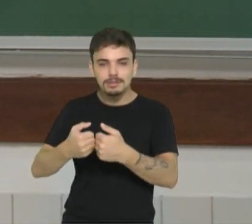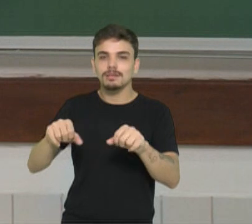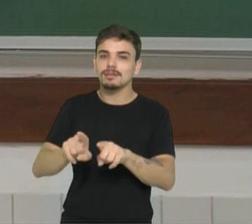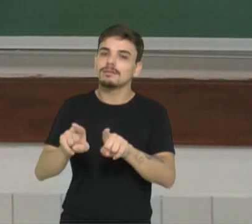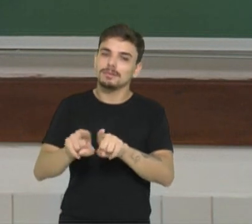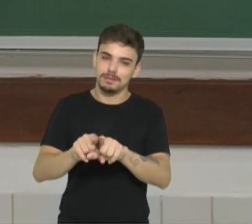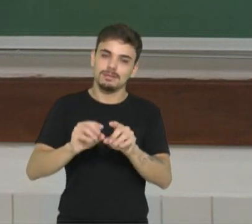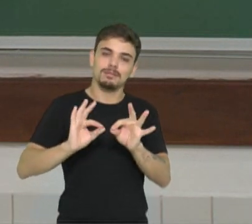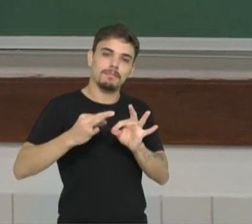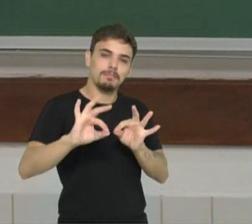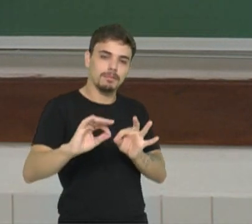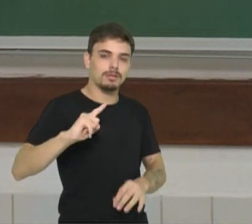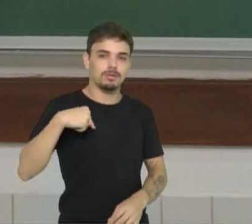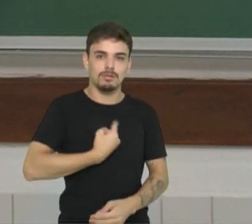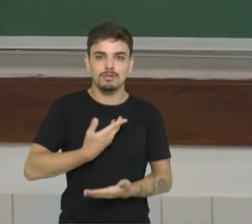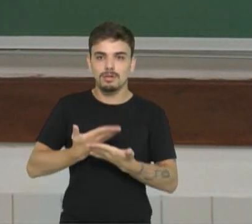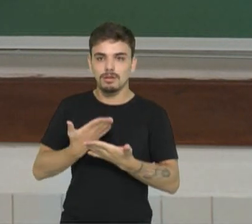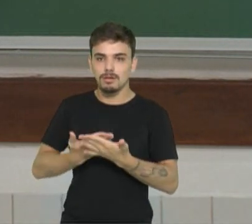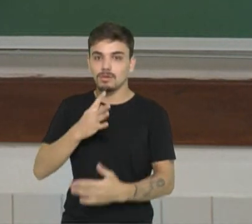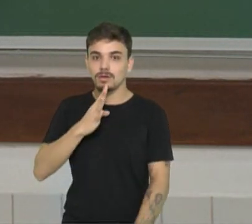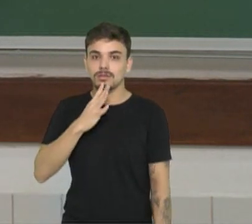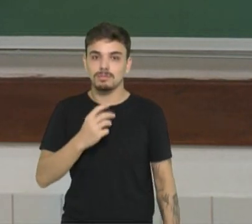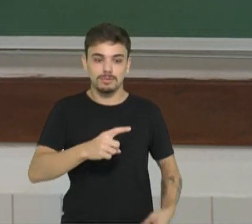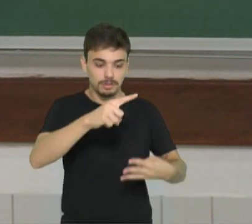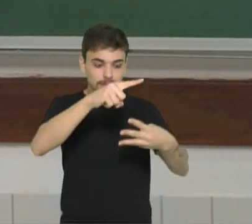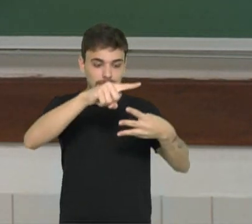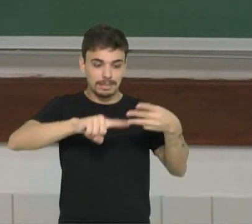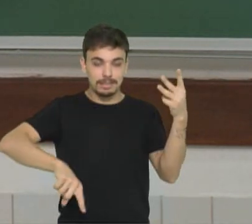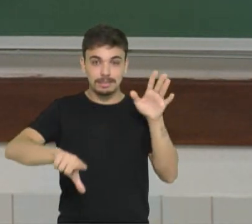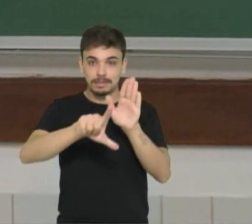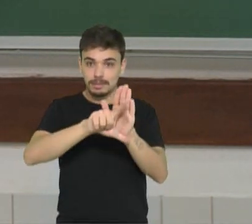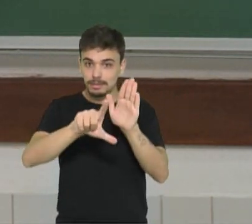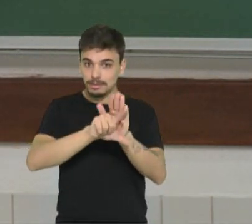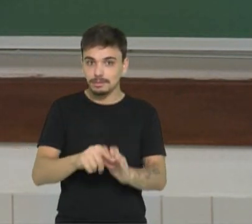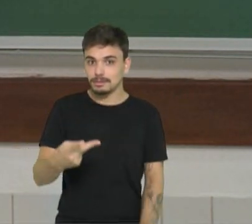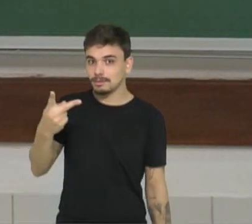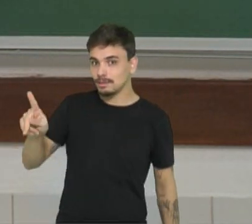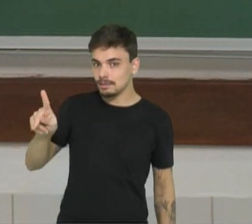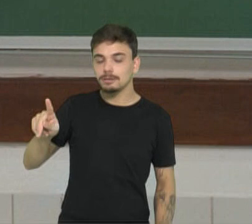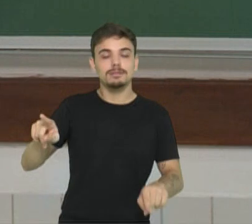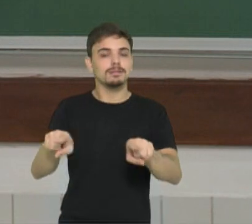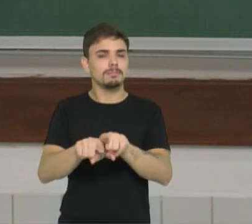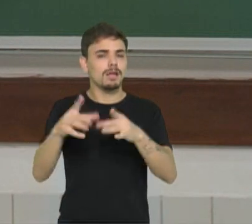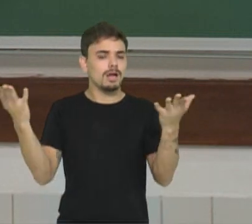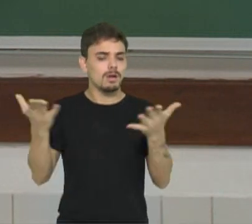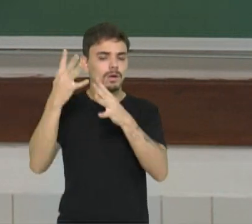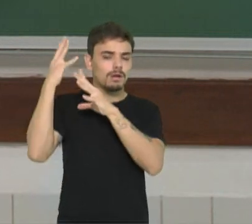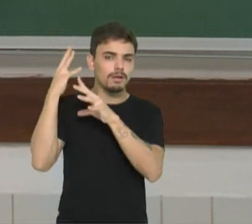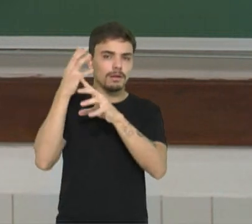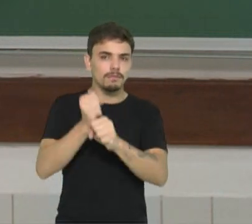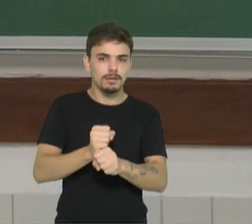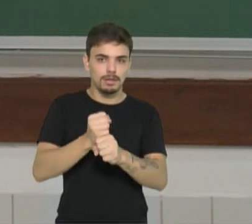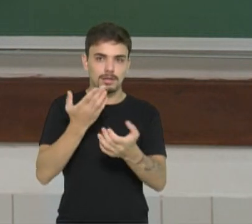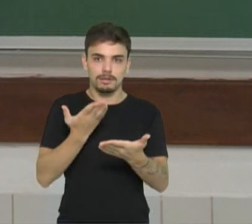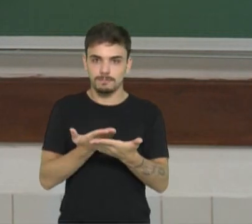gente conheceu 3 das suas leis, tá? E a gente vai revê-las então nesta aula,